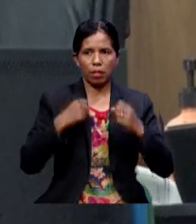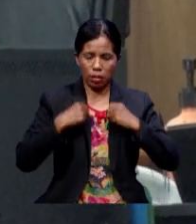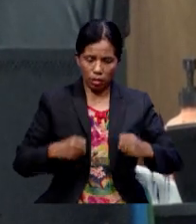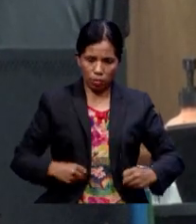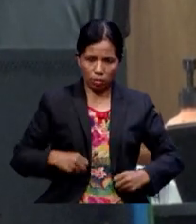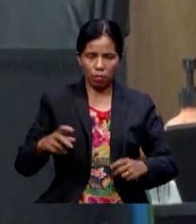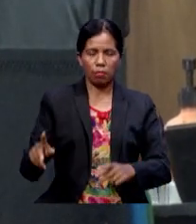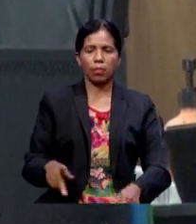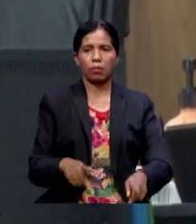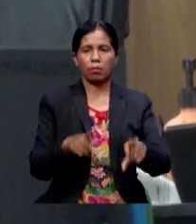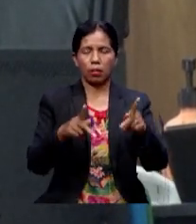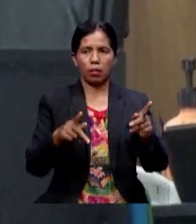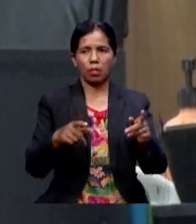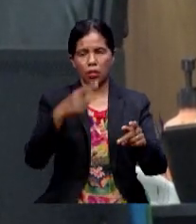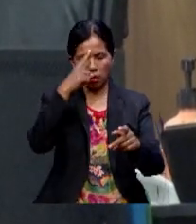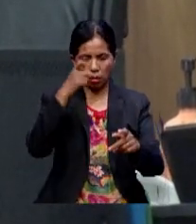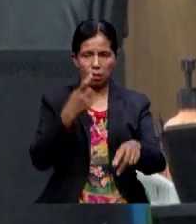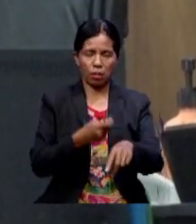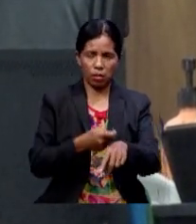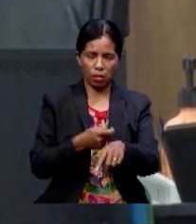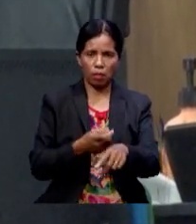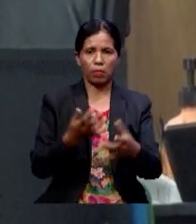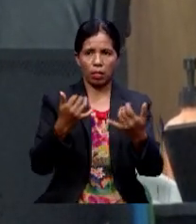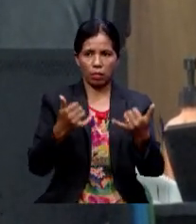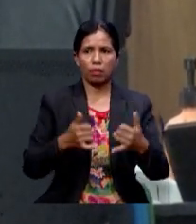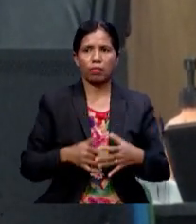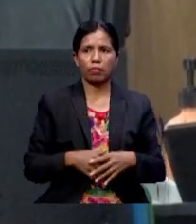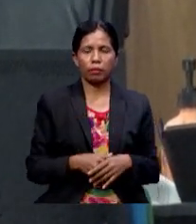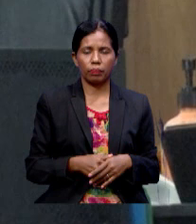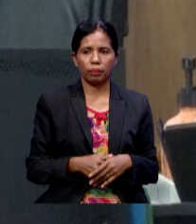pública. Tamba situação